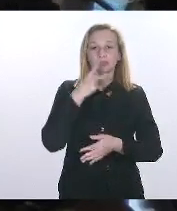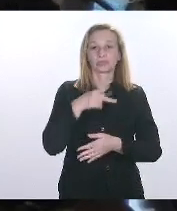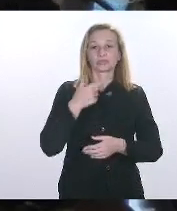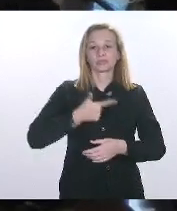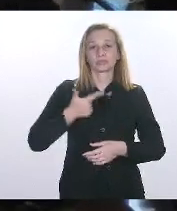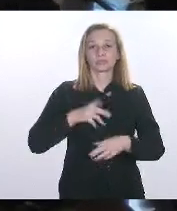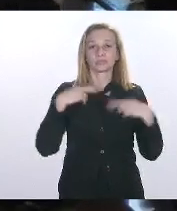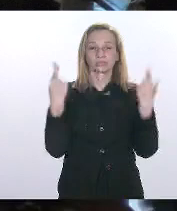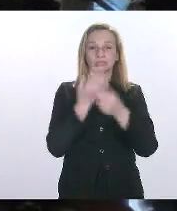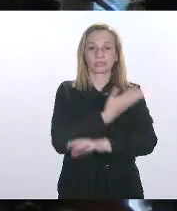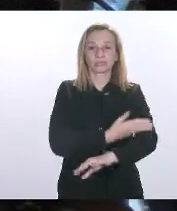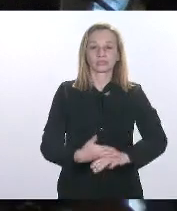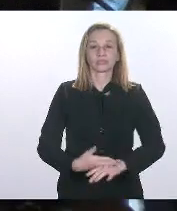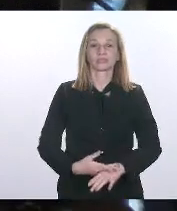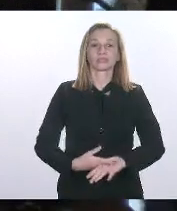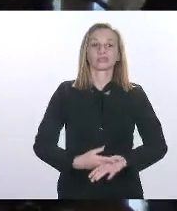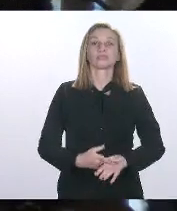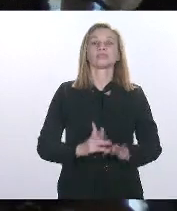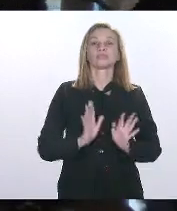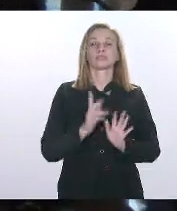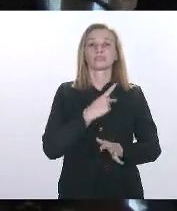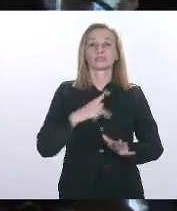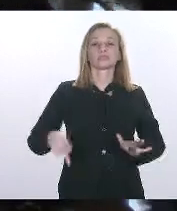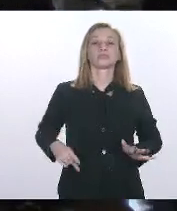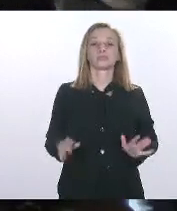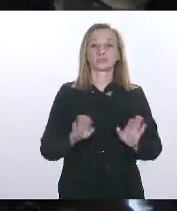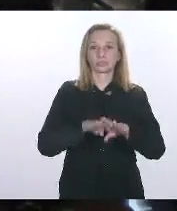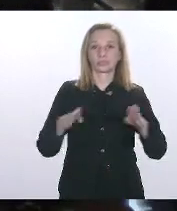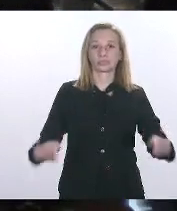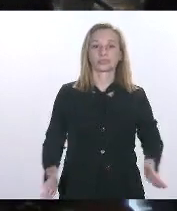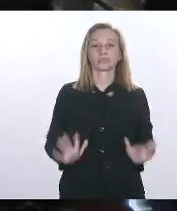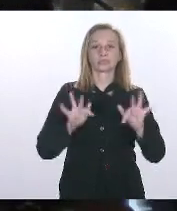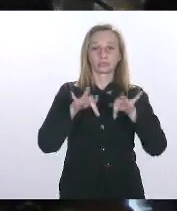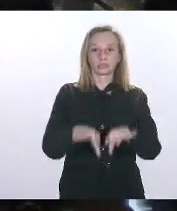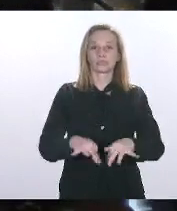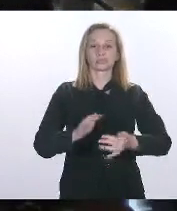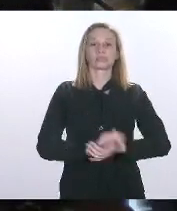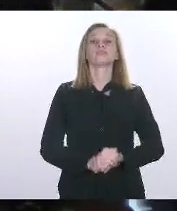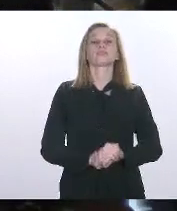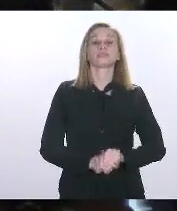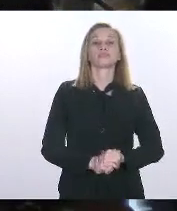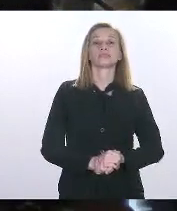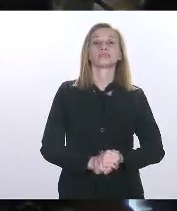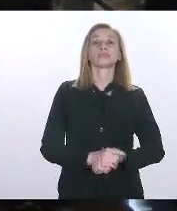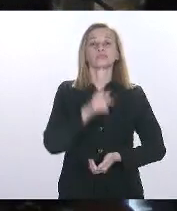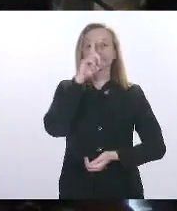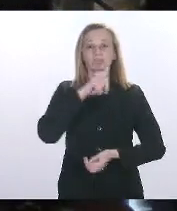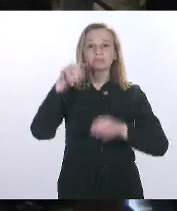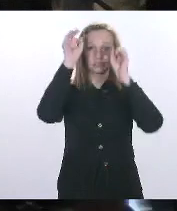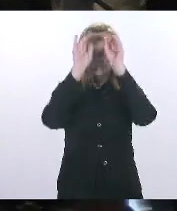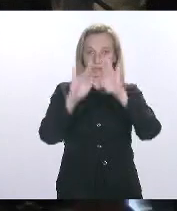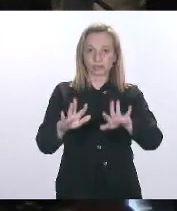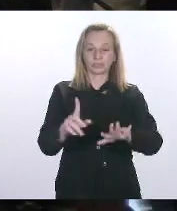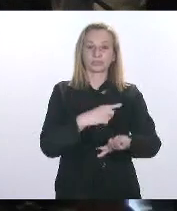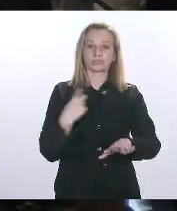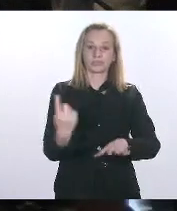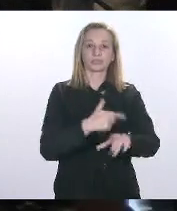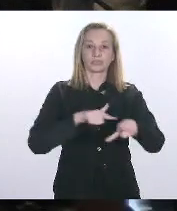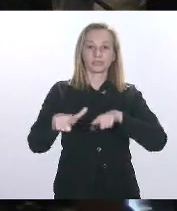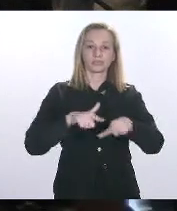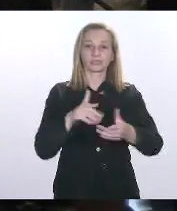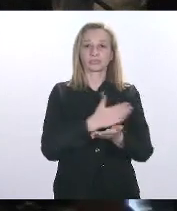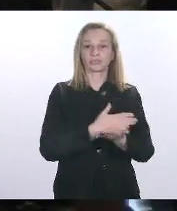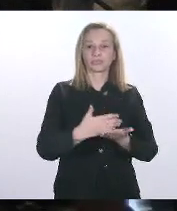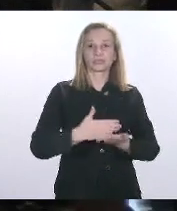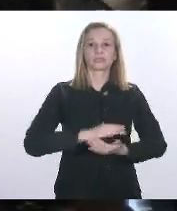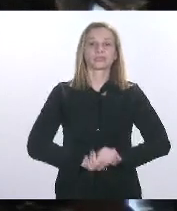segunda sessão extraordinária do dia, a presidência da mesma, porém, encerrada. Havendo número legal sobre a proteção de Deus, iniciamos os